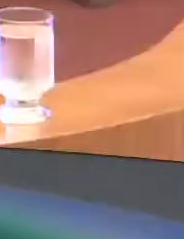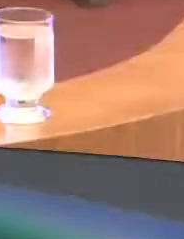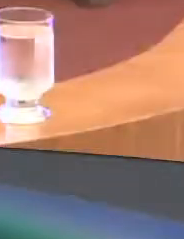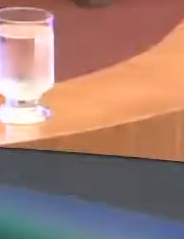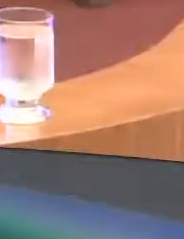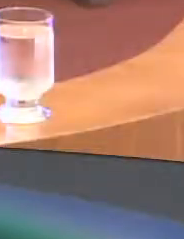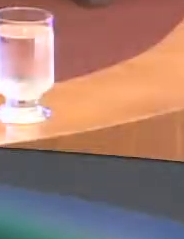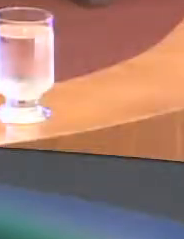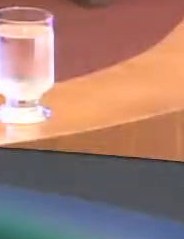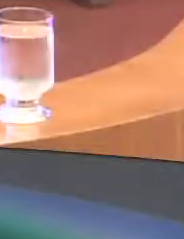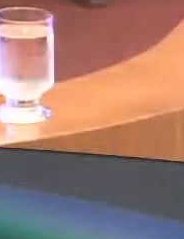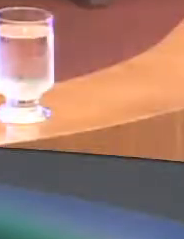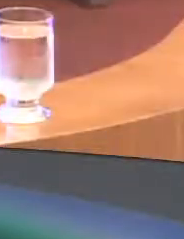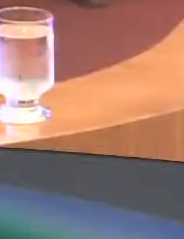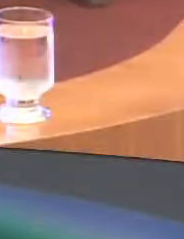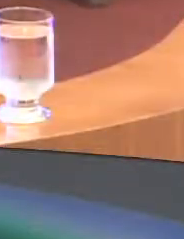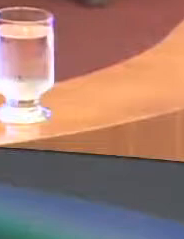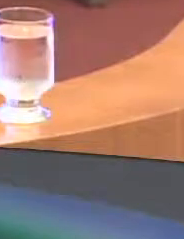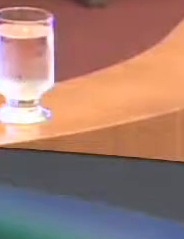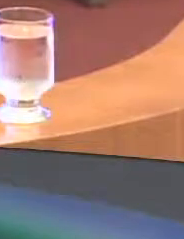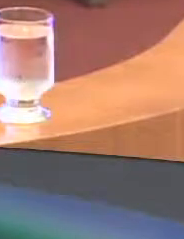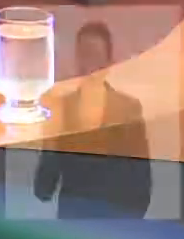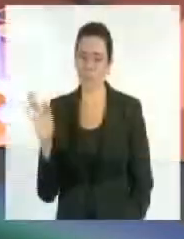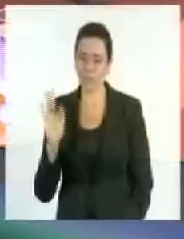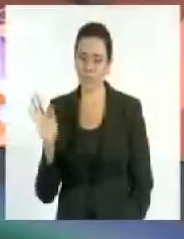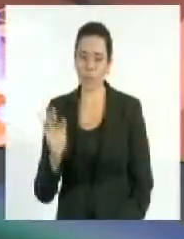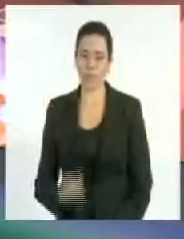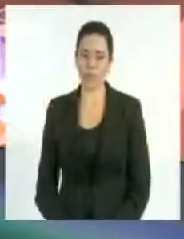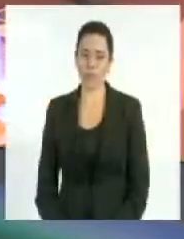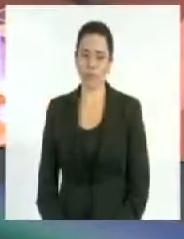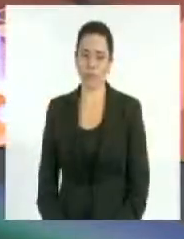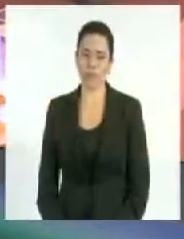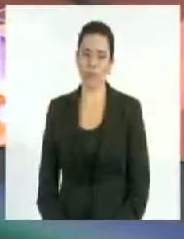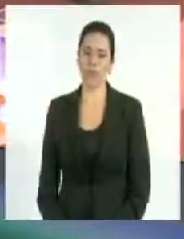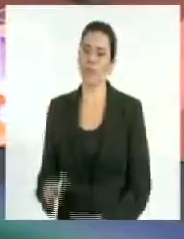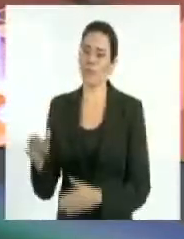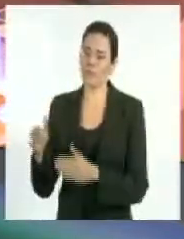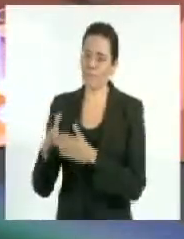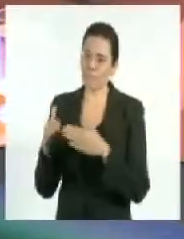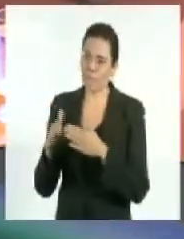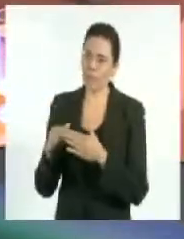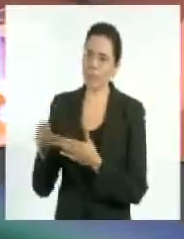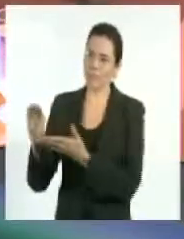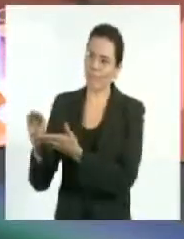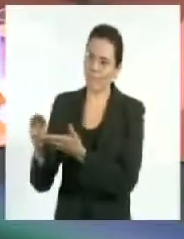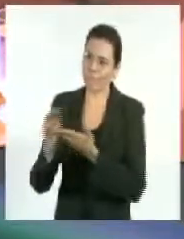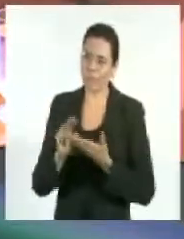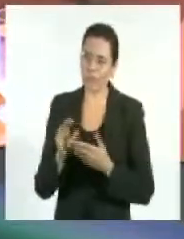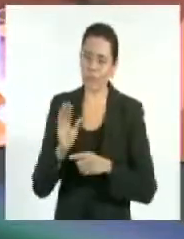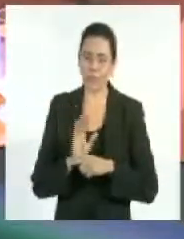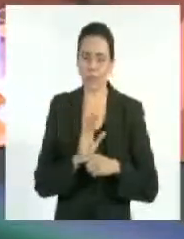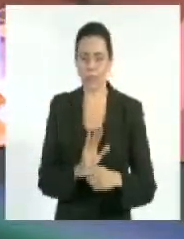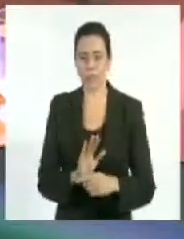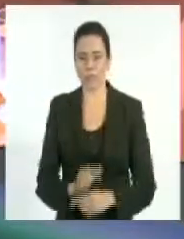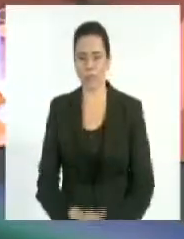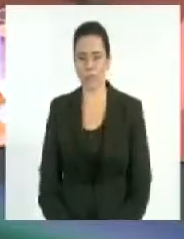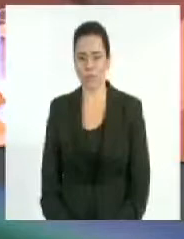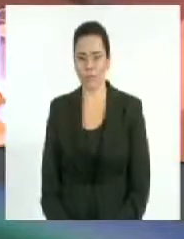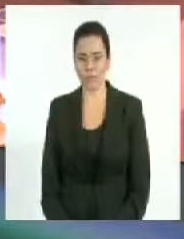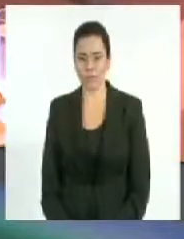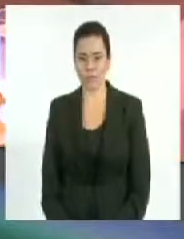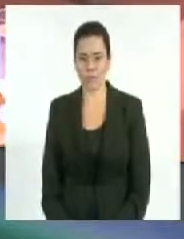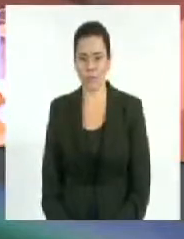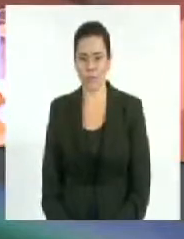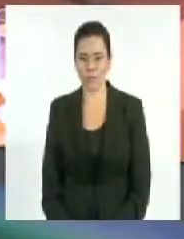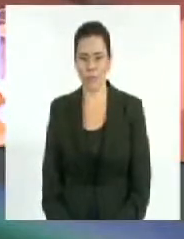benefícios para os seus municípios. Isso causa uma grande dependência política. Outra questão é o